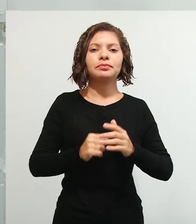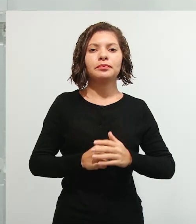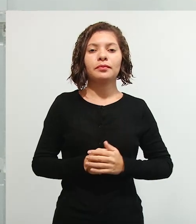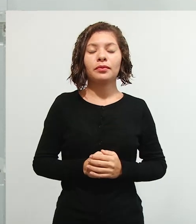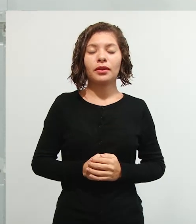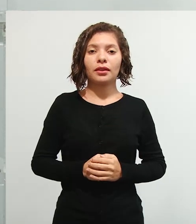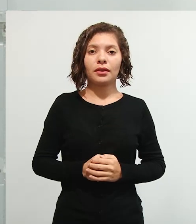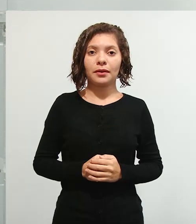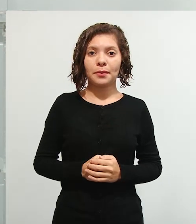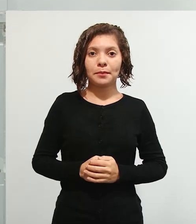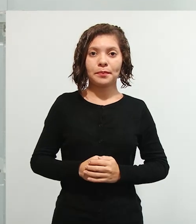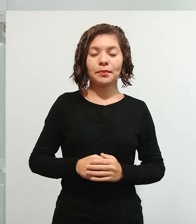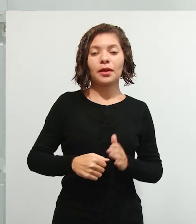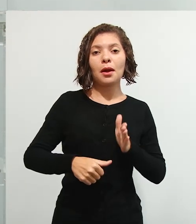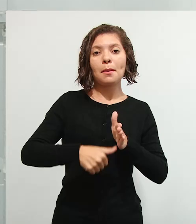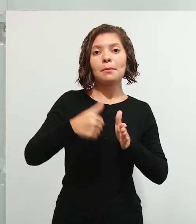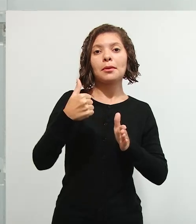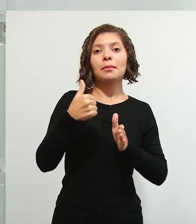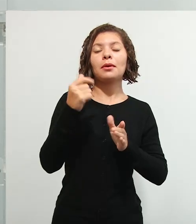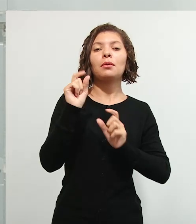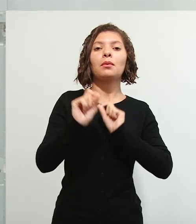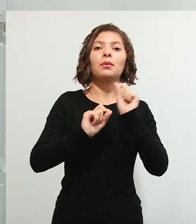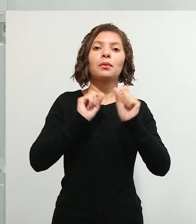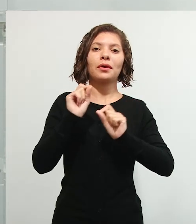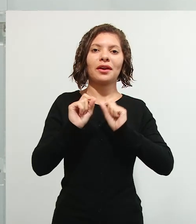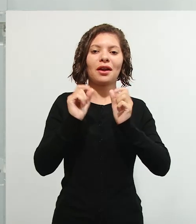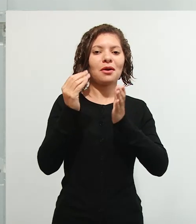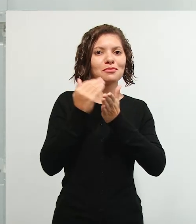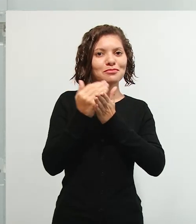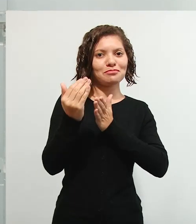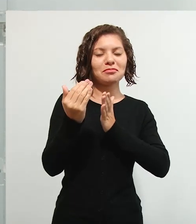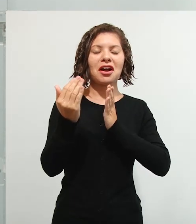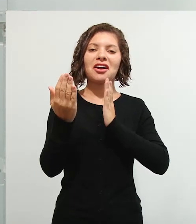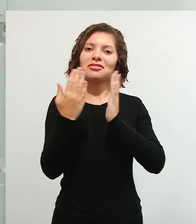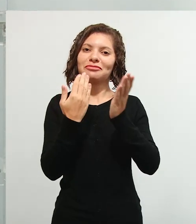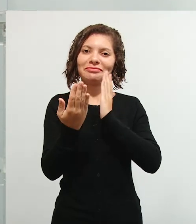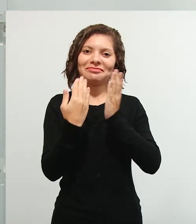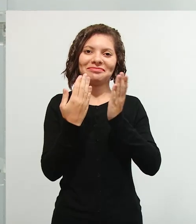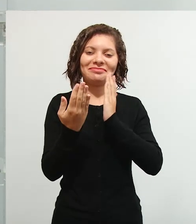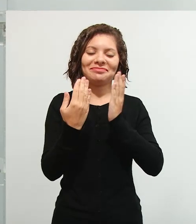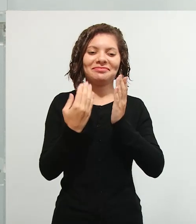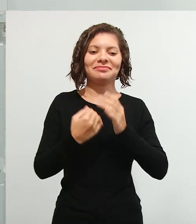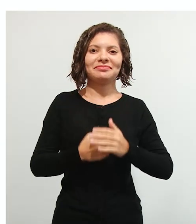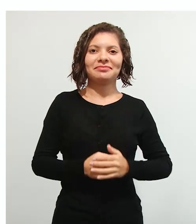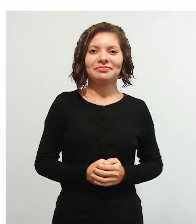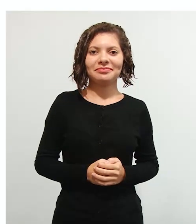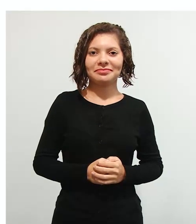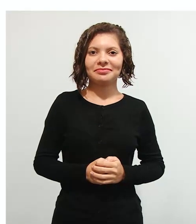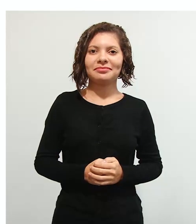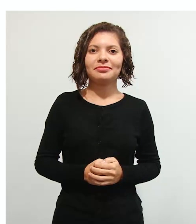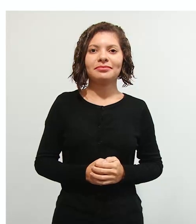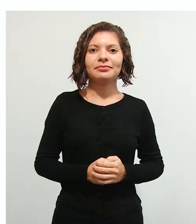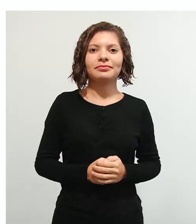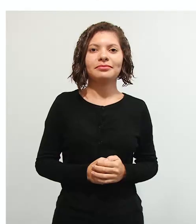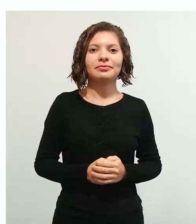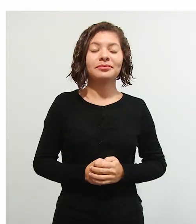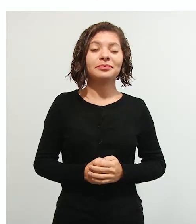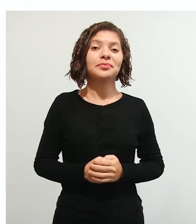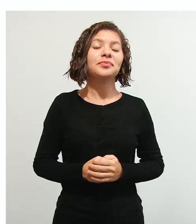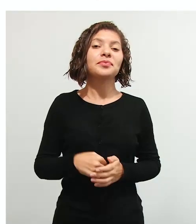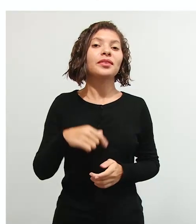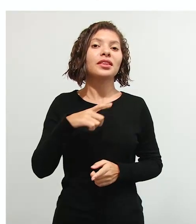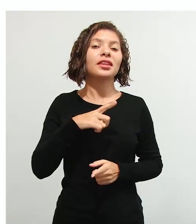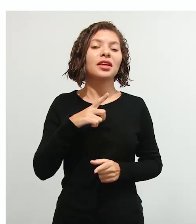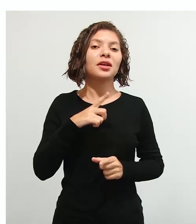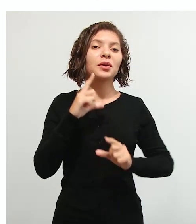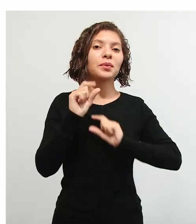conversa. E o primeiro item se chama Para Começar a Conversa, para começar a conversar, né?